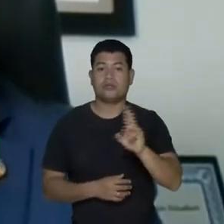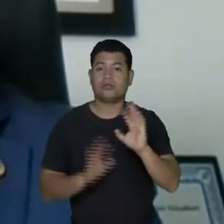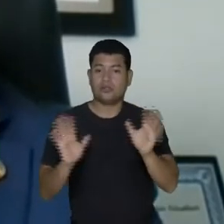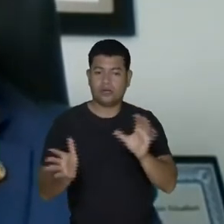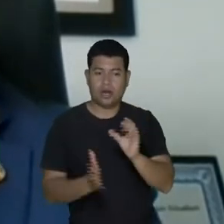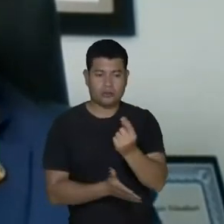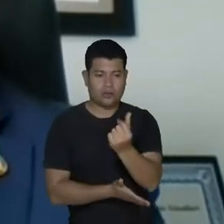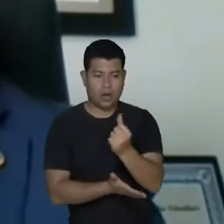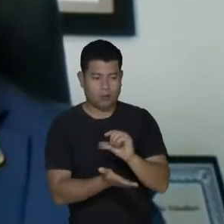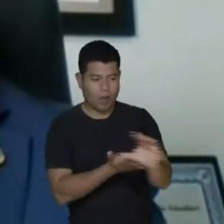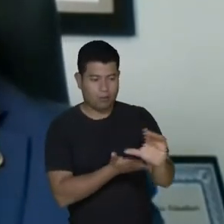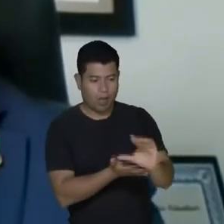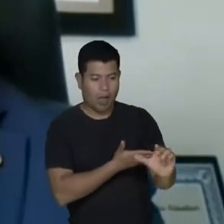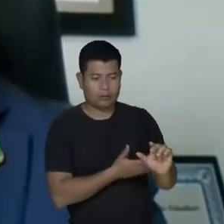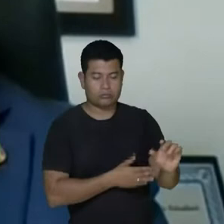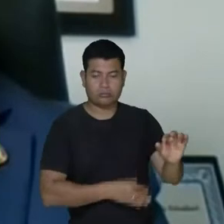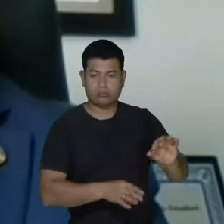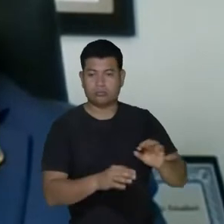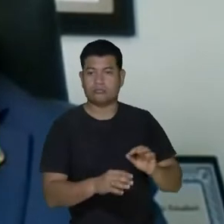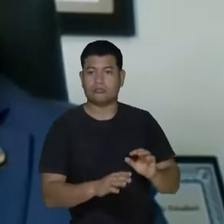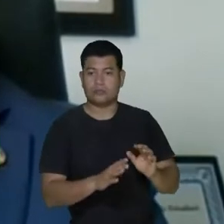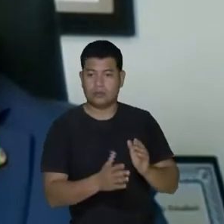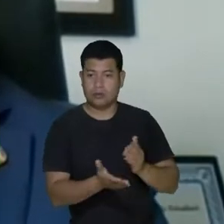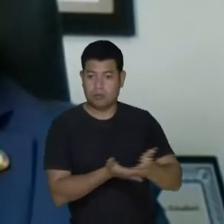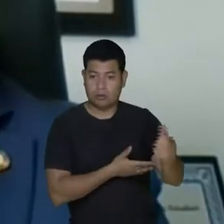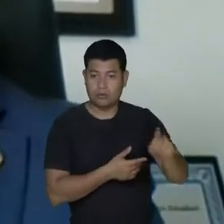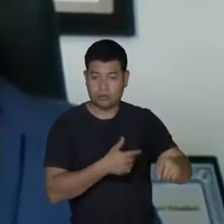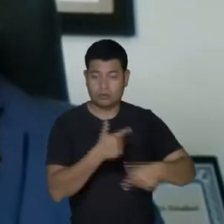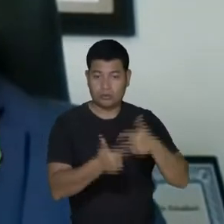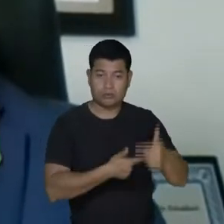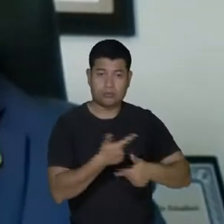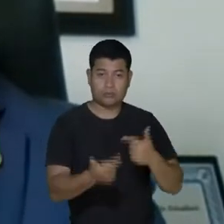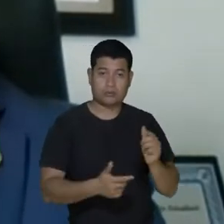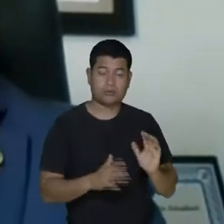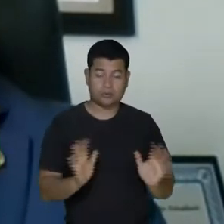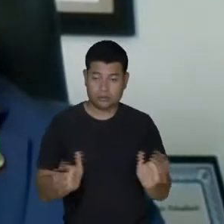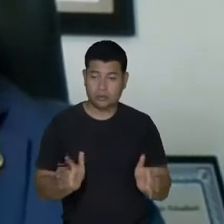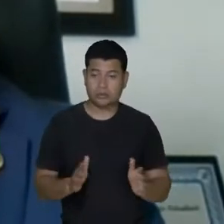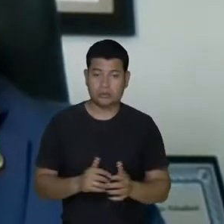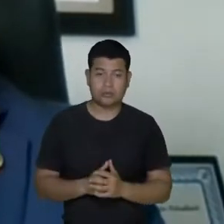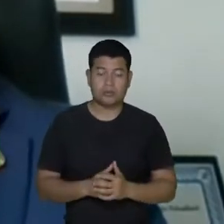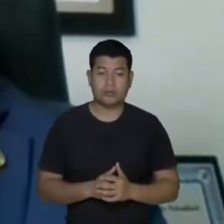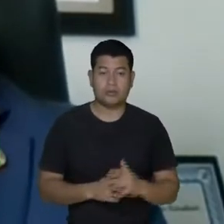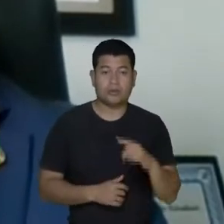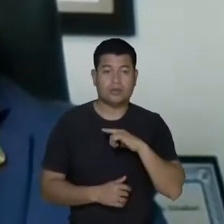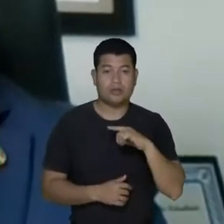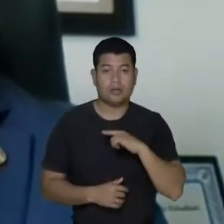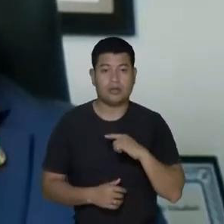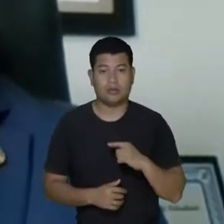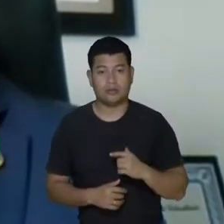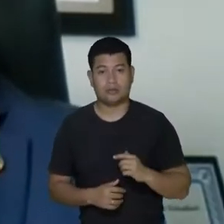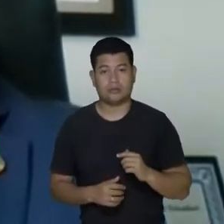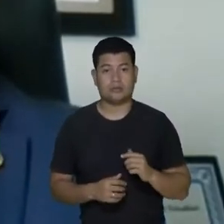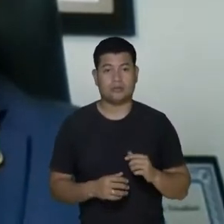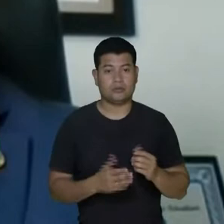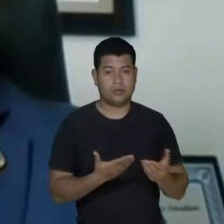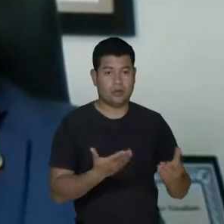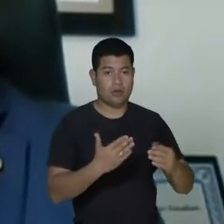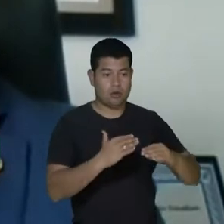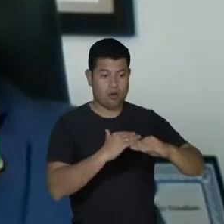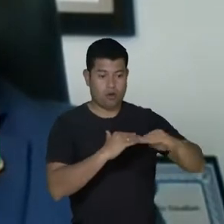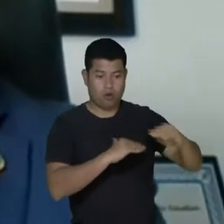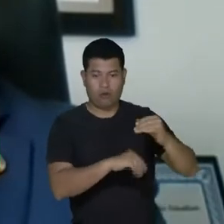investidos. Temos uma boa parte do trajeto em concreto